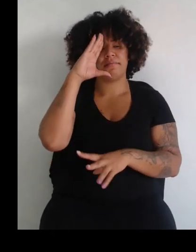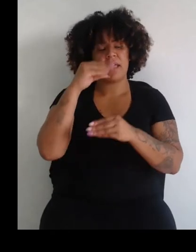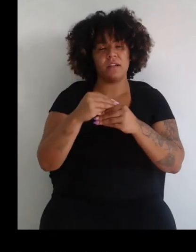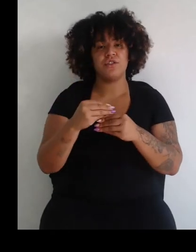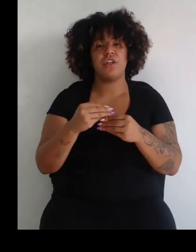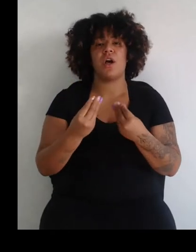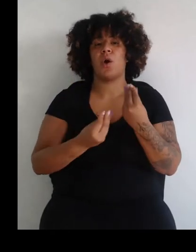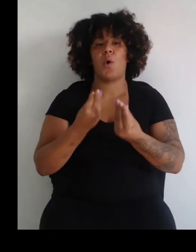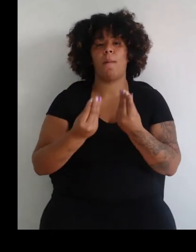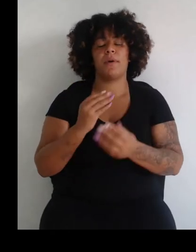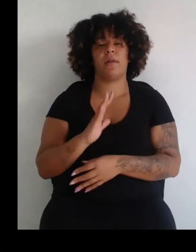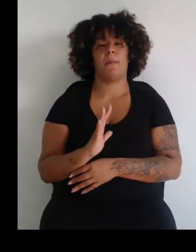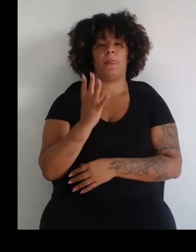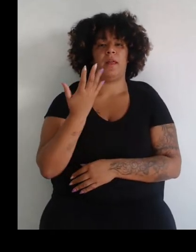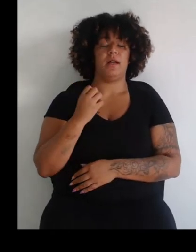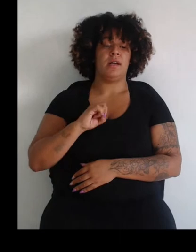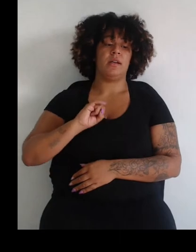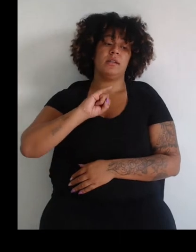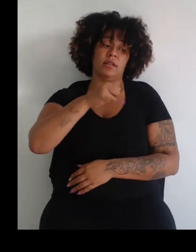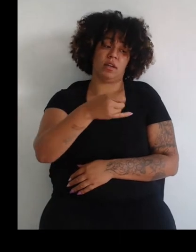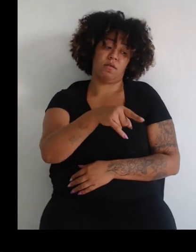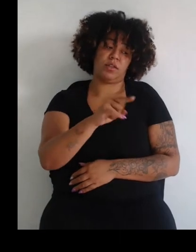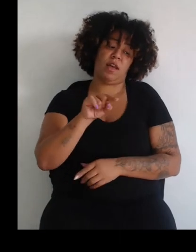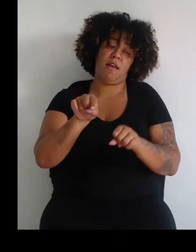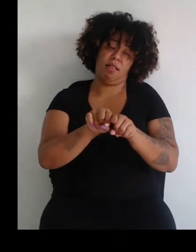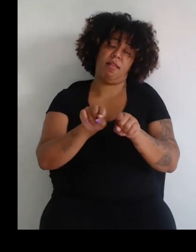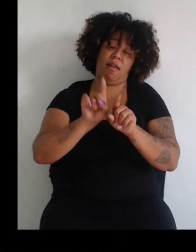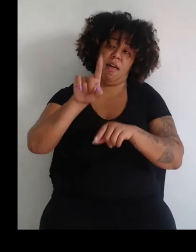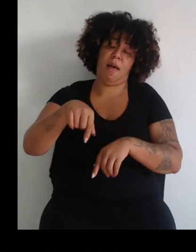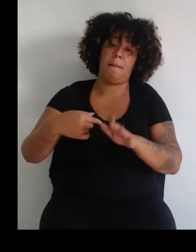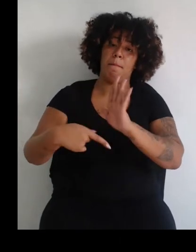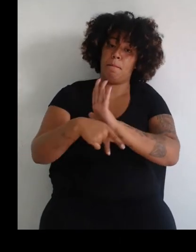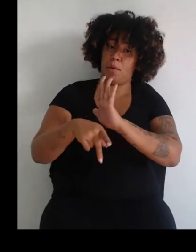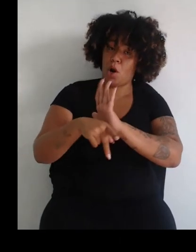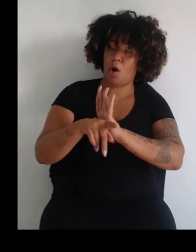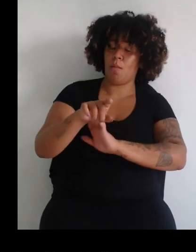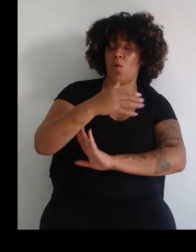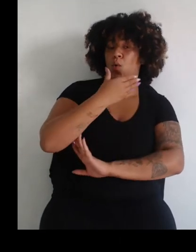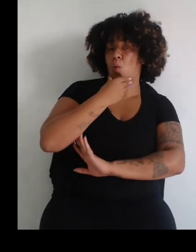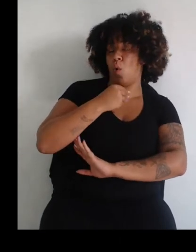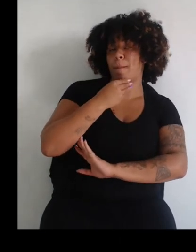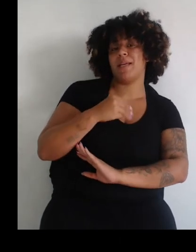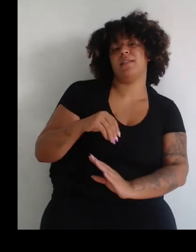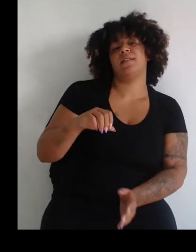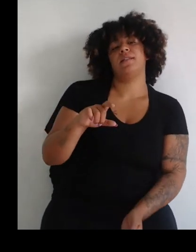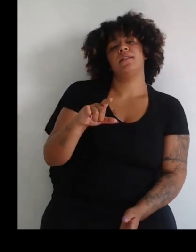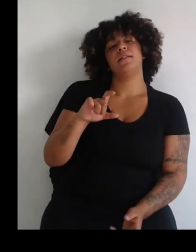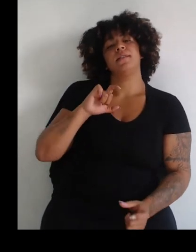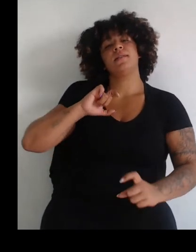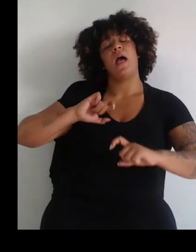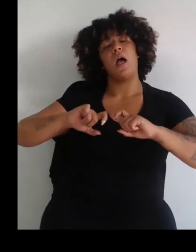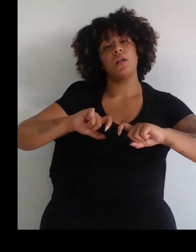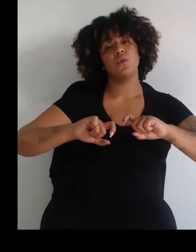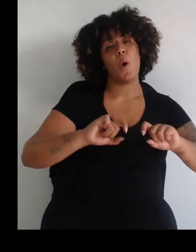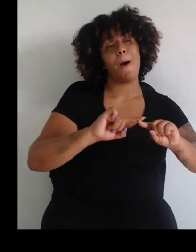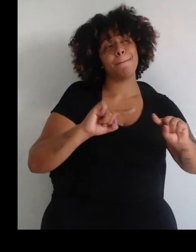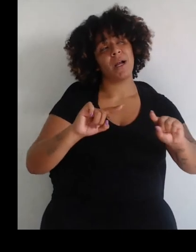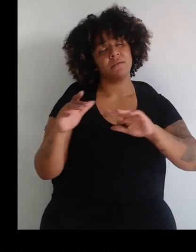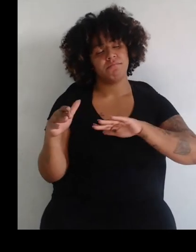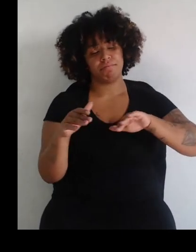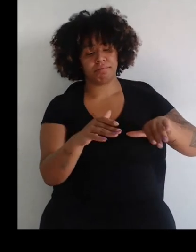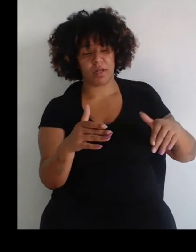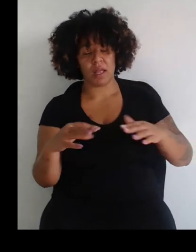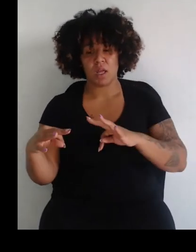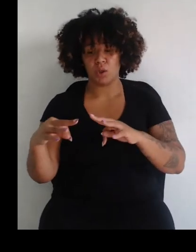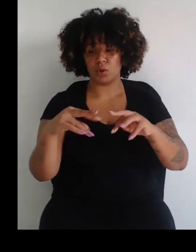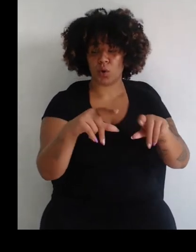sem leitor você está certo ele é homossexual mas igualmente importante Silvestre Então deixa o assunto de lado Entre todos esses